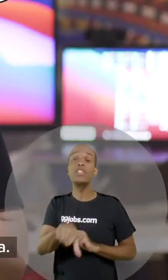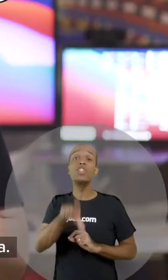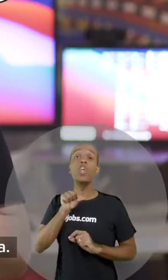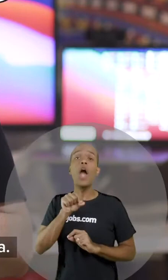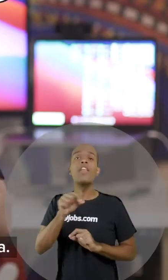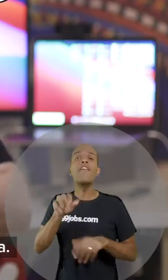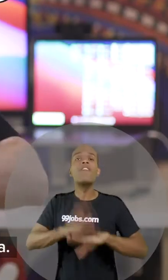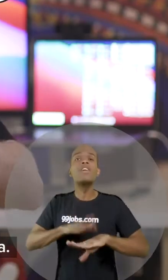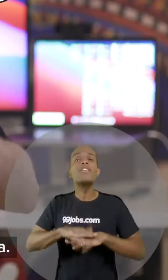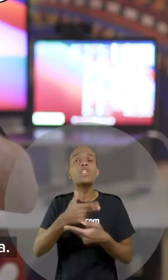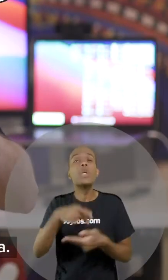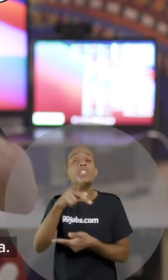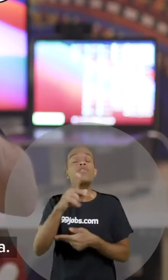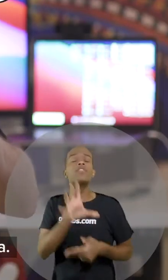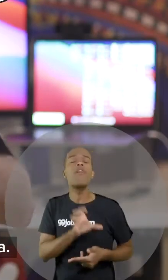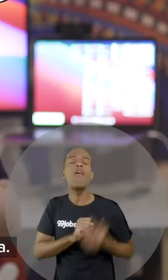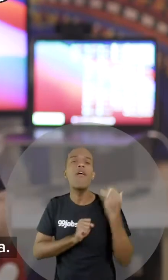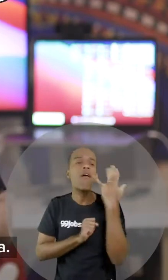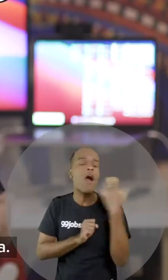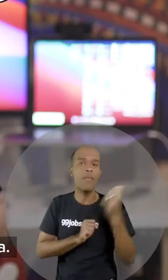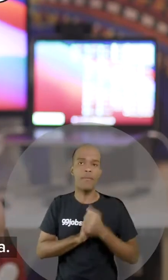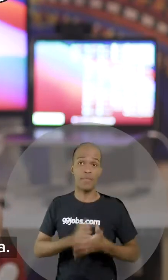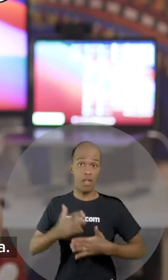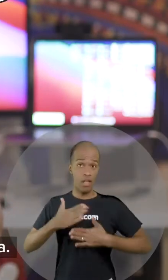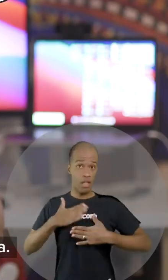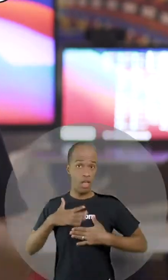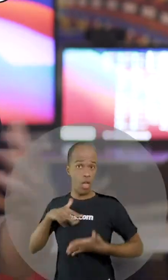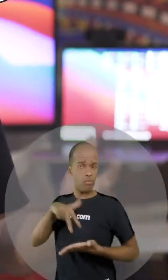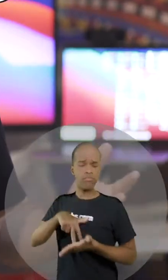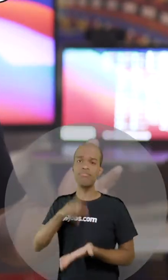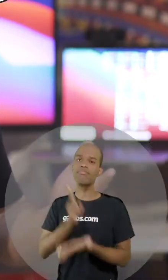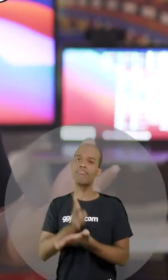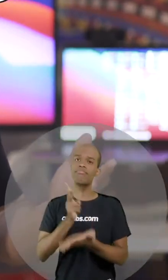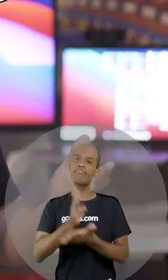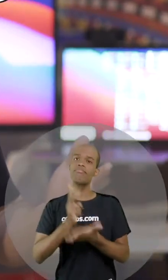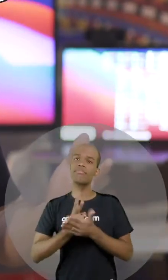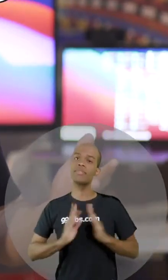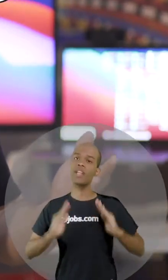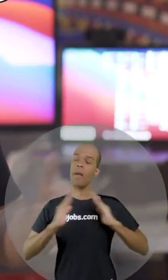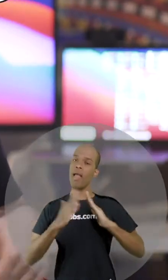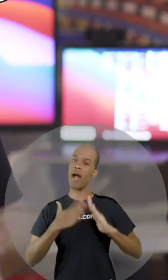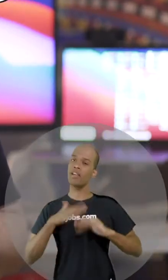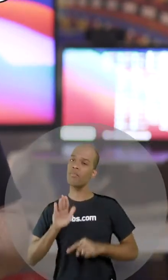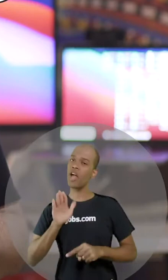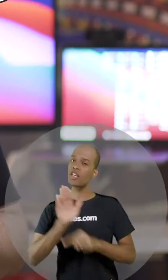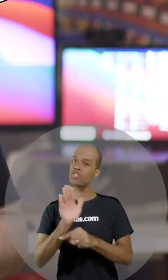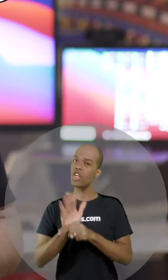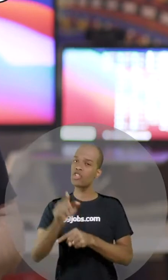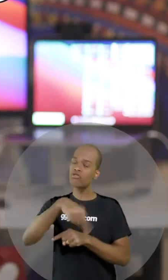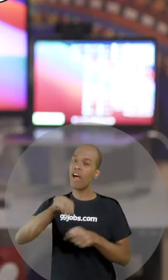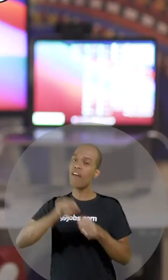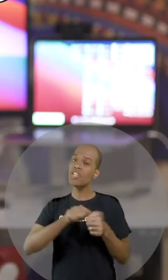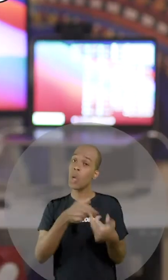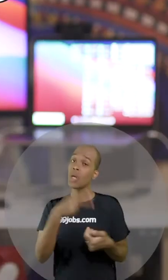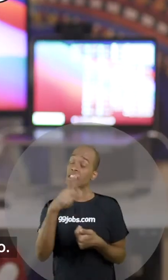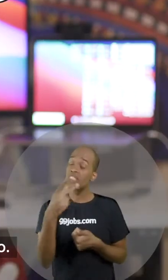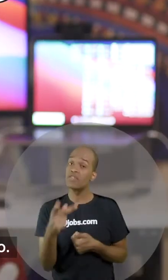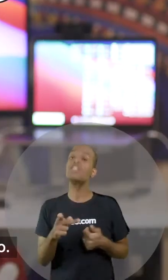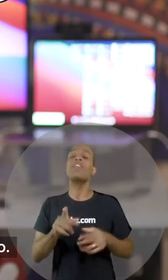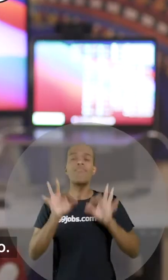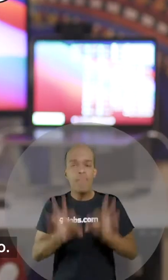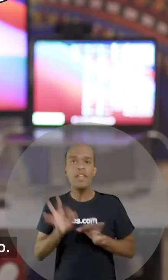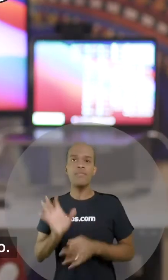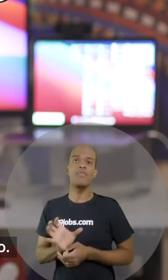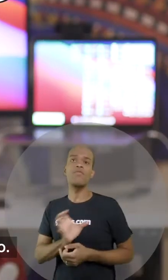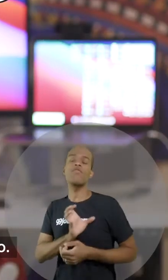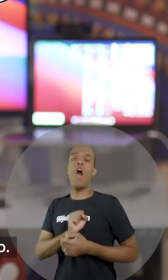puder escolher, escolha fazer aquilo que você ama. E eu vou estar aqui sempre e de casa para te ajudar a